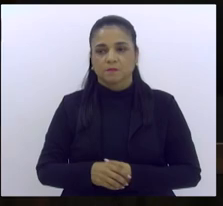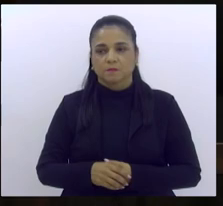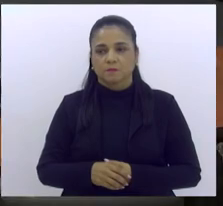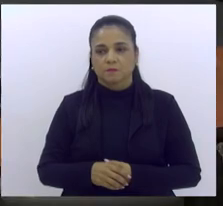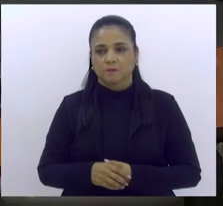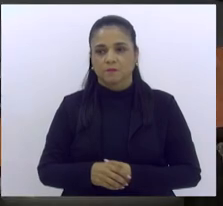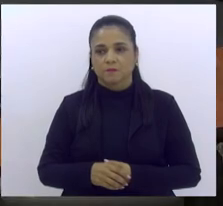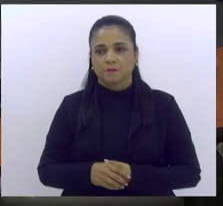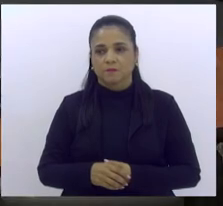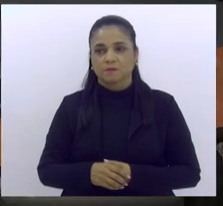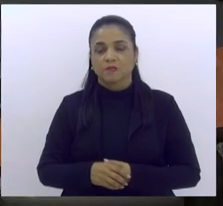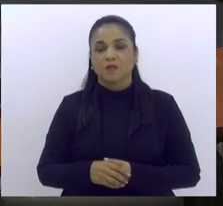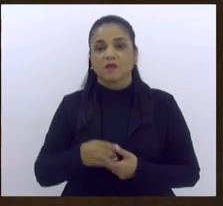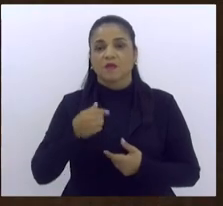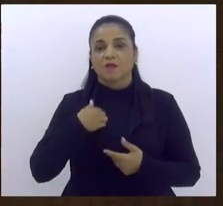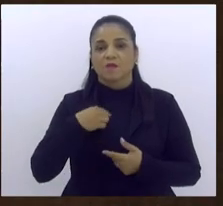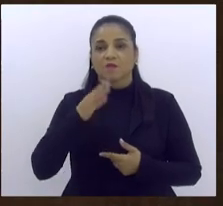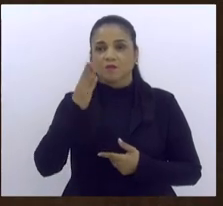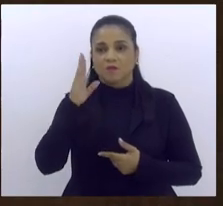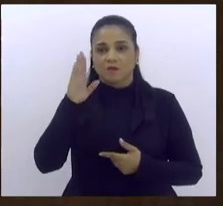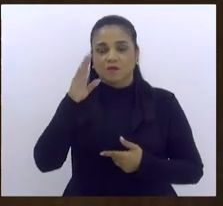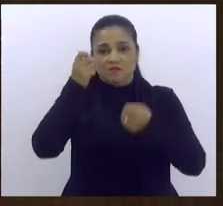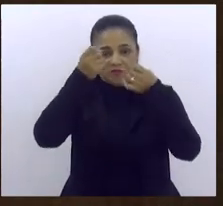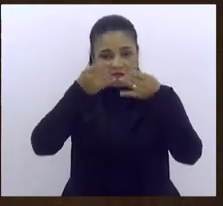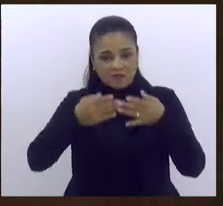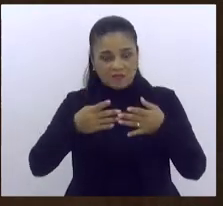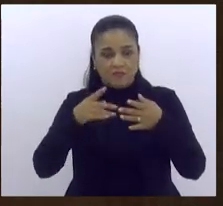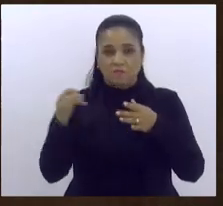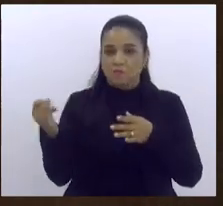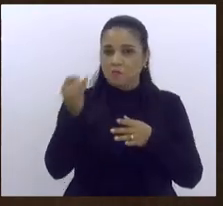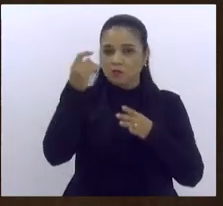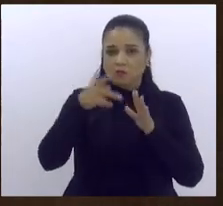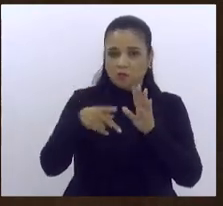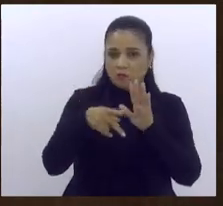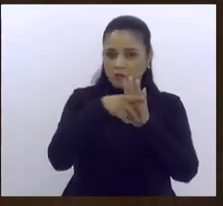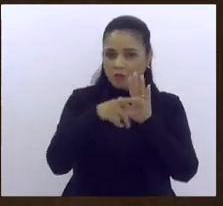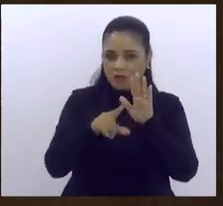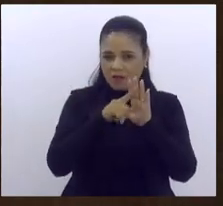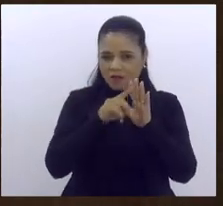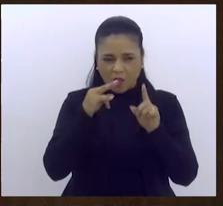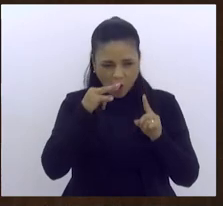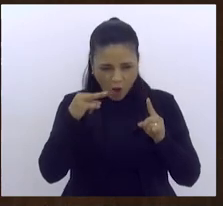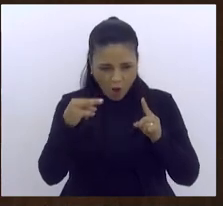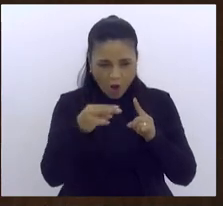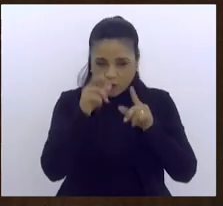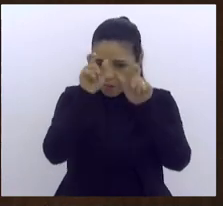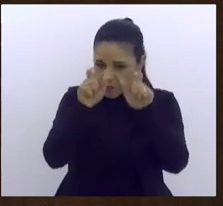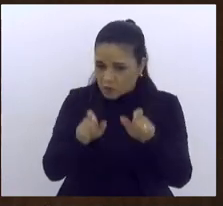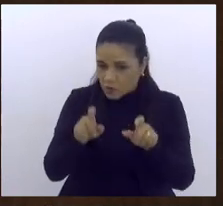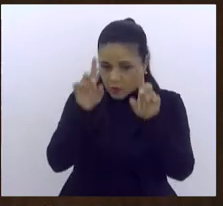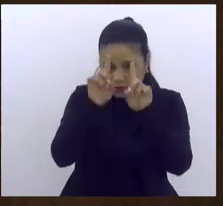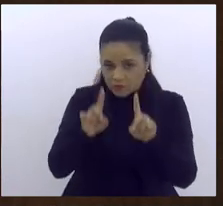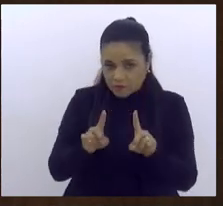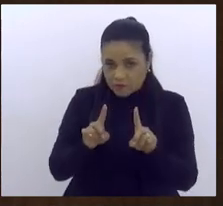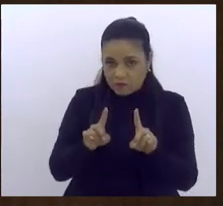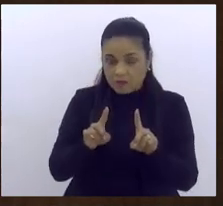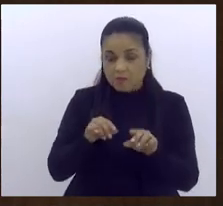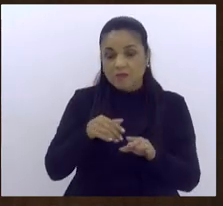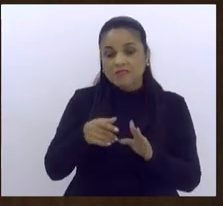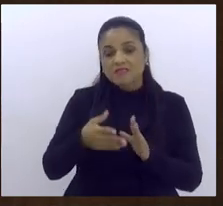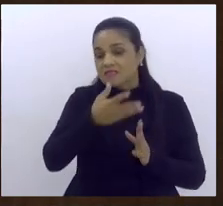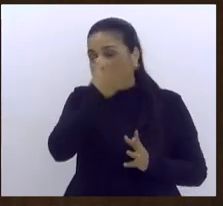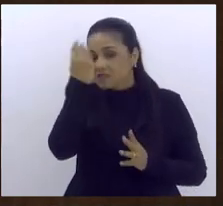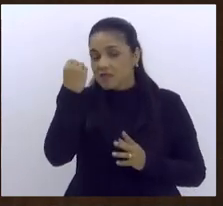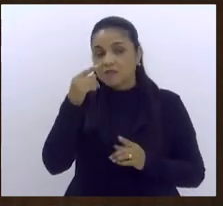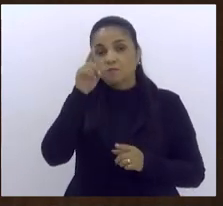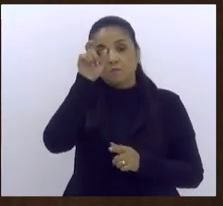Presidente, só queria esclarecer a importância desse projeto, que muitas pessoas olham apenas para as pessoas especiais e esquecem das pessoas que cuidam, que